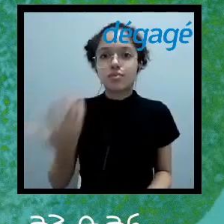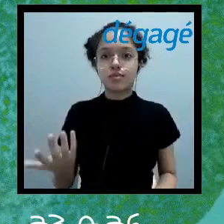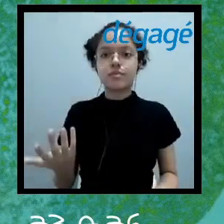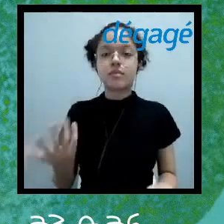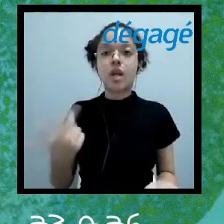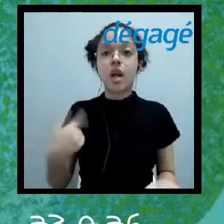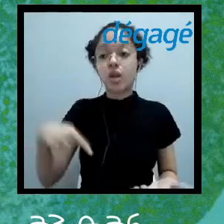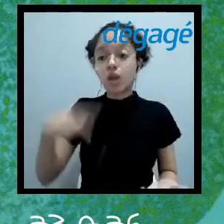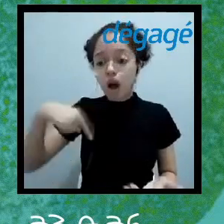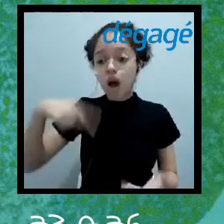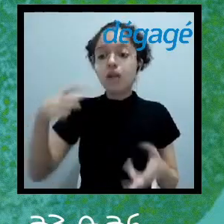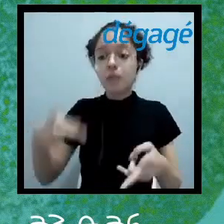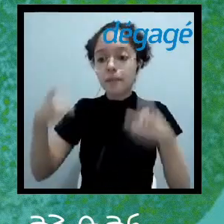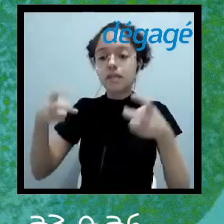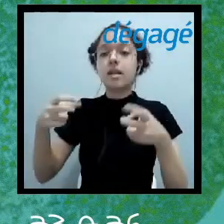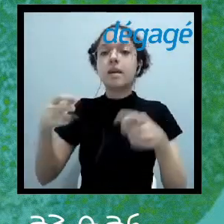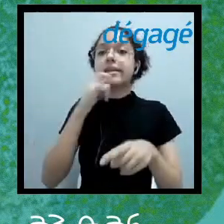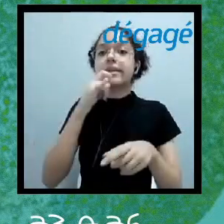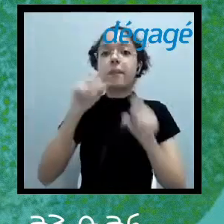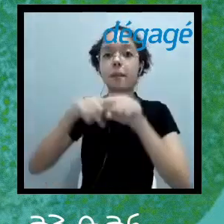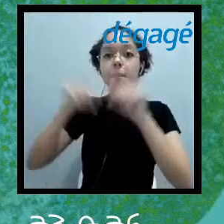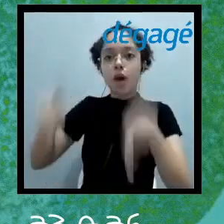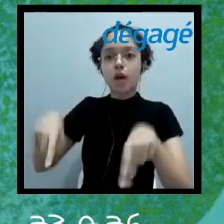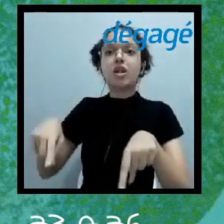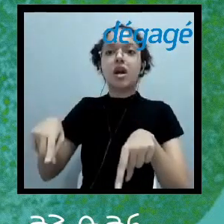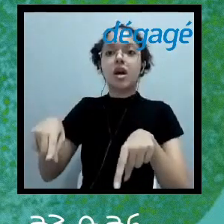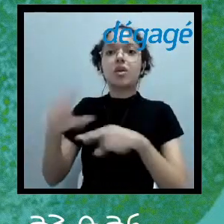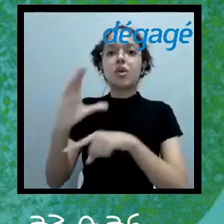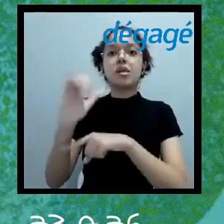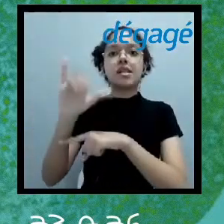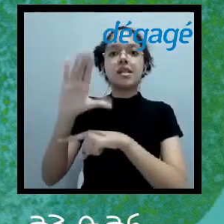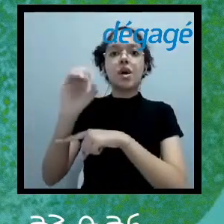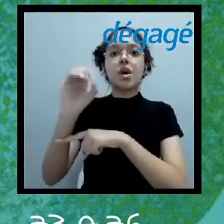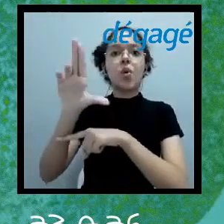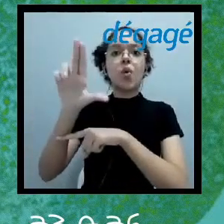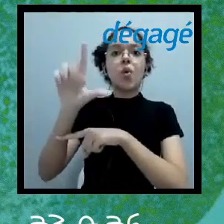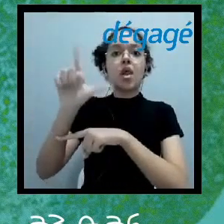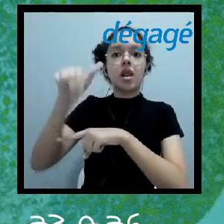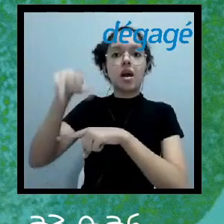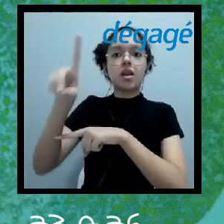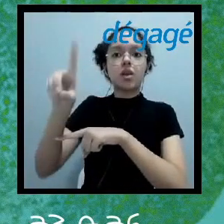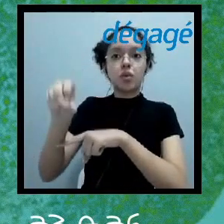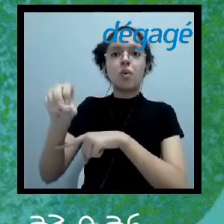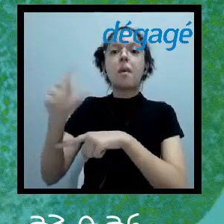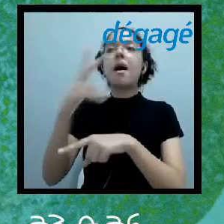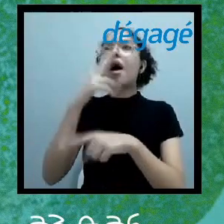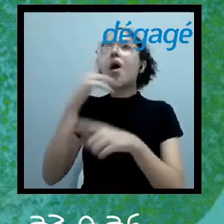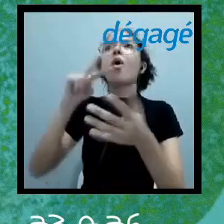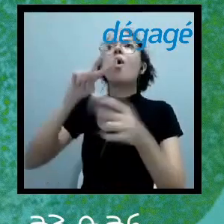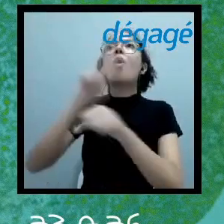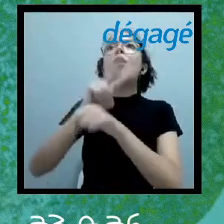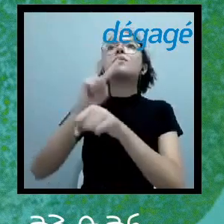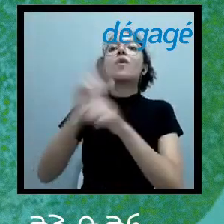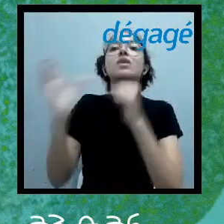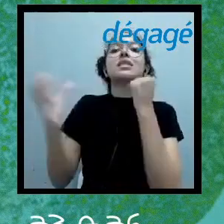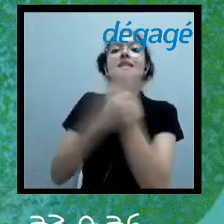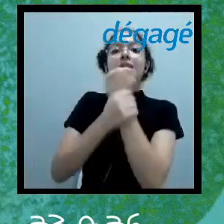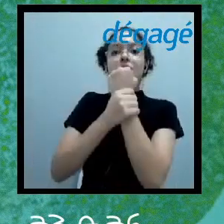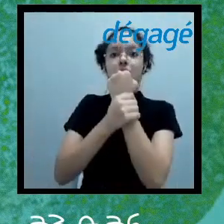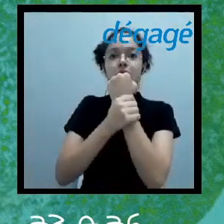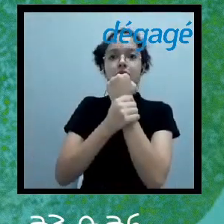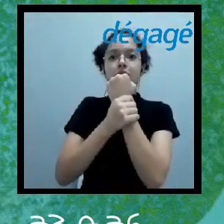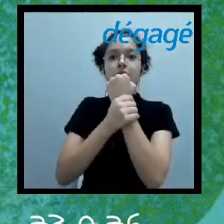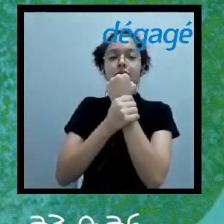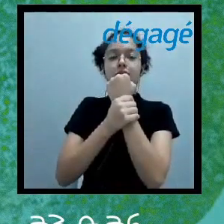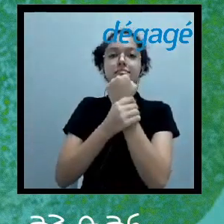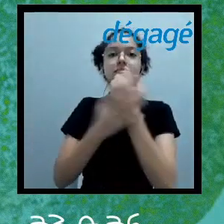um projeto como Circulando, por exemplo, vira um espaço de segurança para elas até fora de lá. Né? Agora é isso, agora